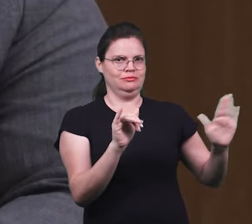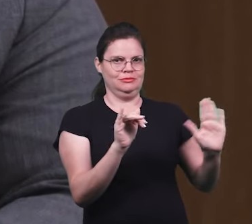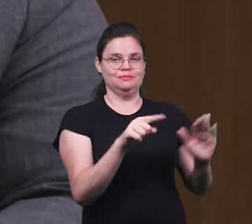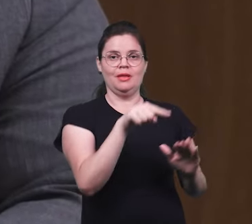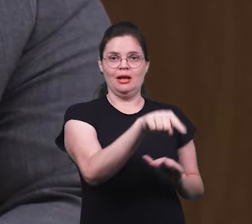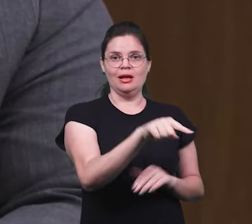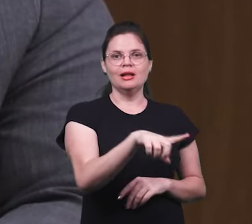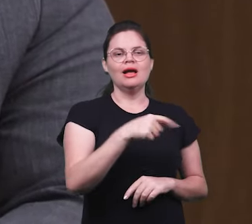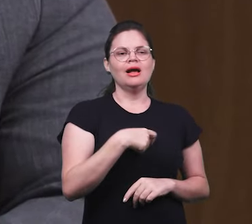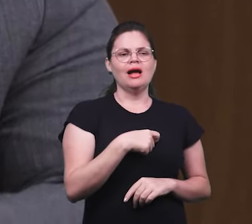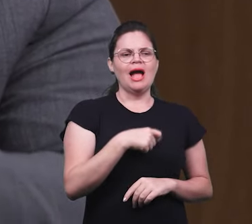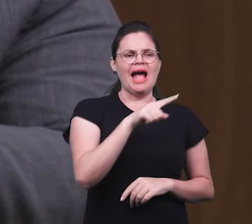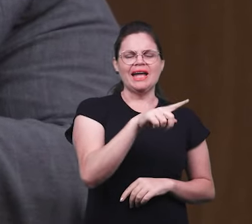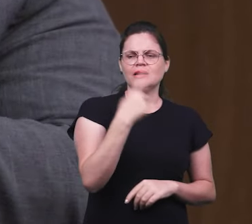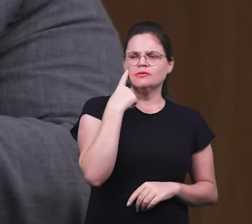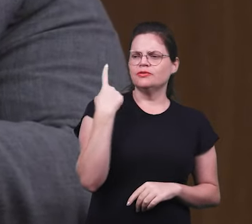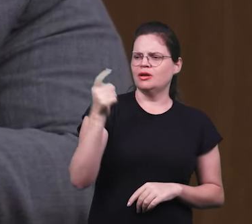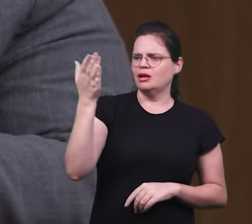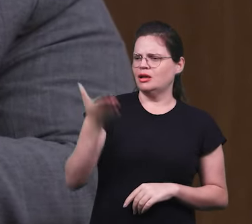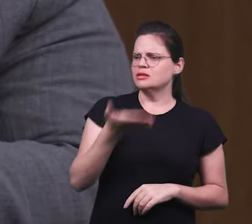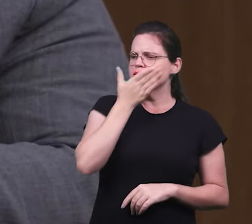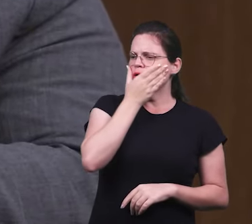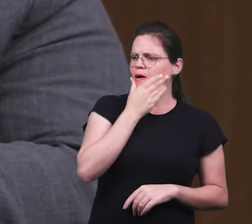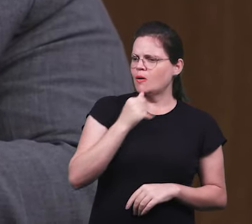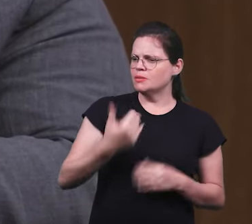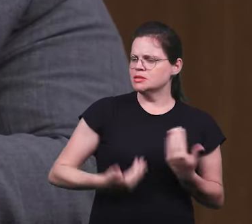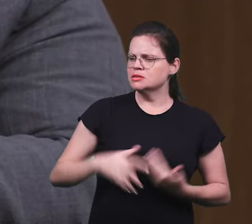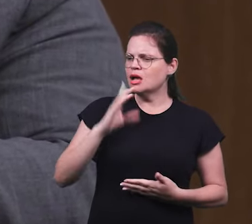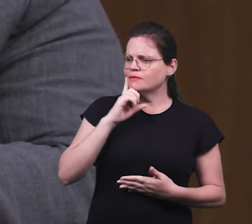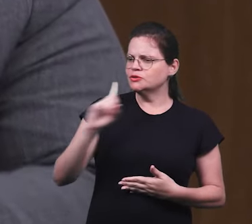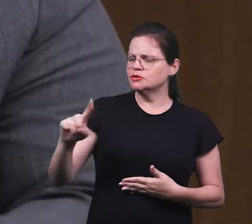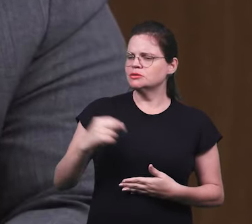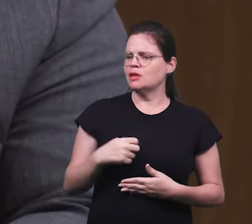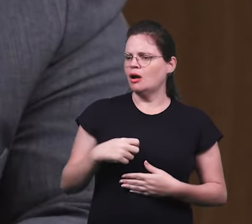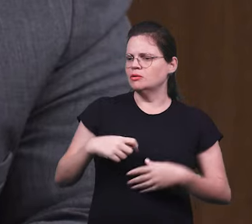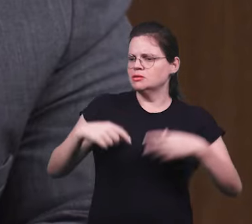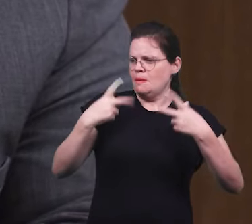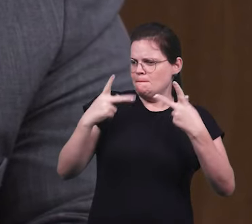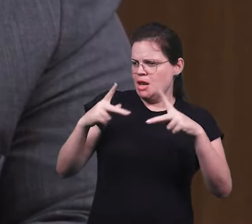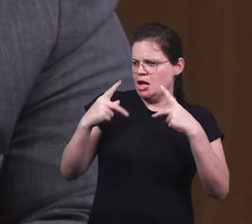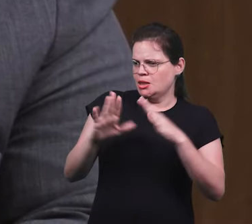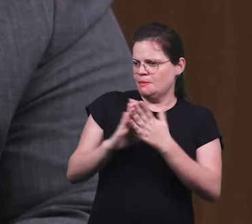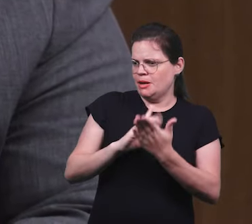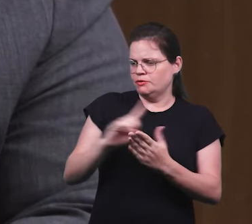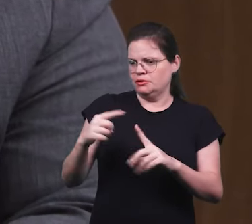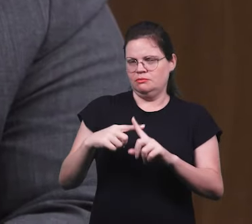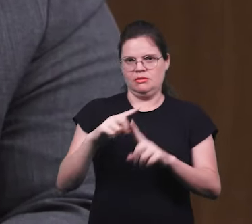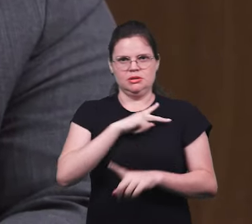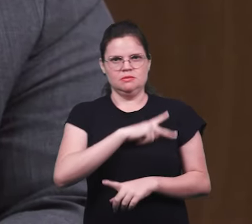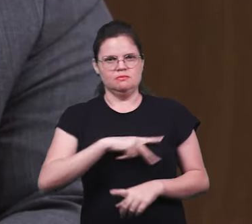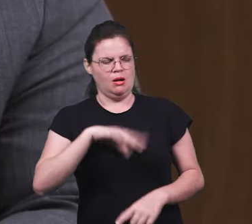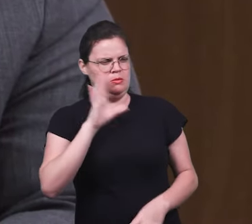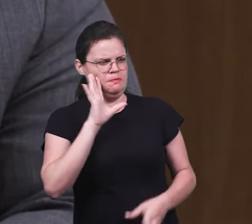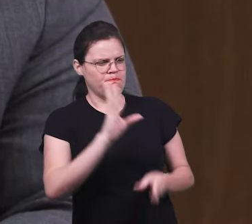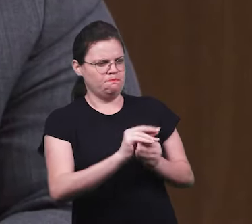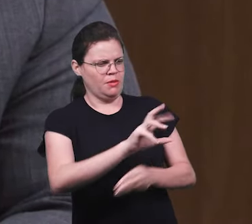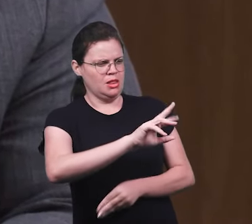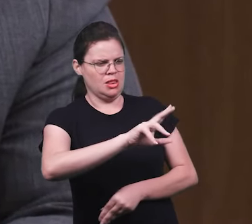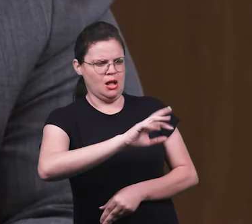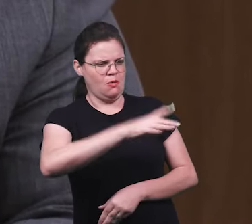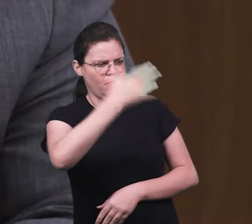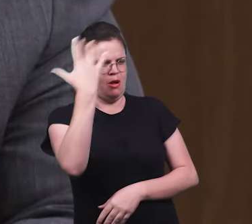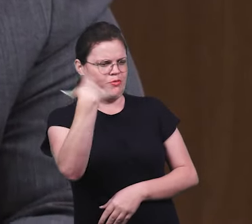anunciando a palavra. Aquilo que aparentemente era uma coisa boa, mas aquilo é repreendido por Paulo. Paulo discerniu que aquilo não era algo